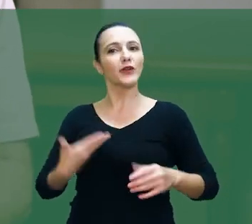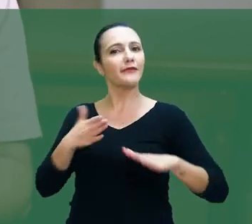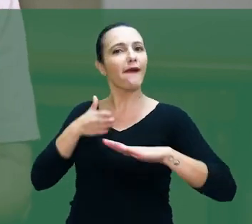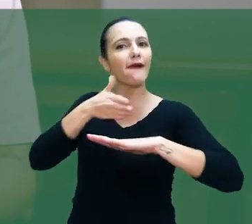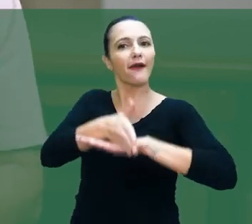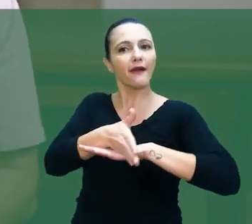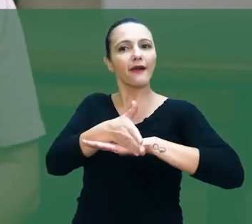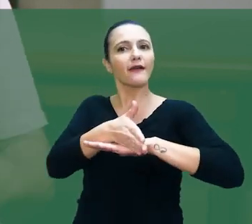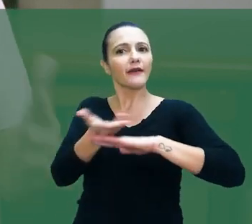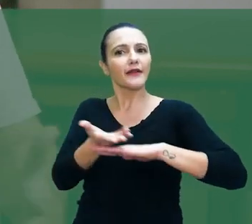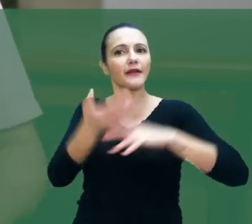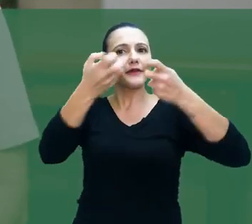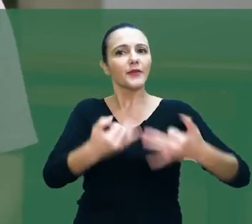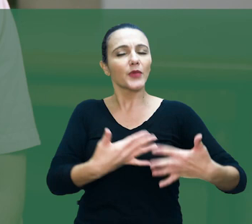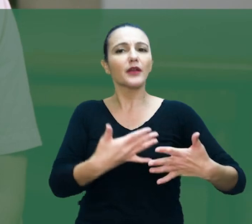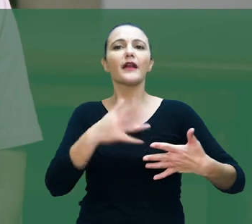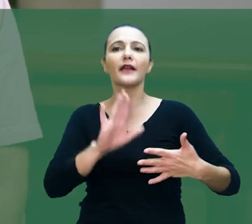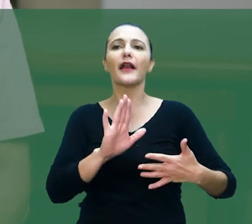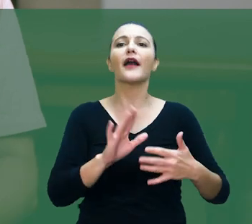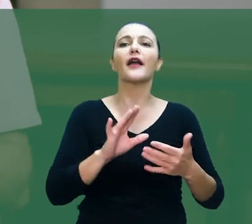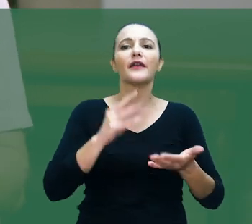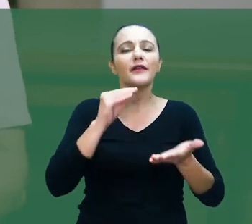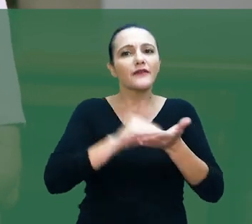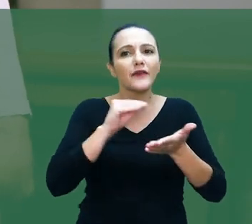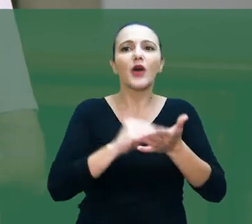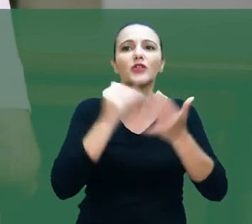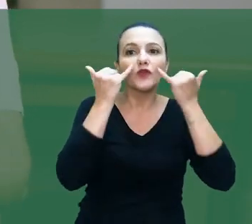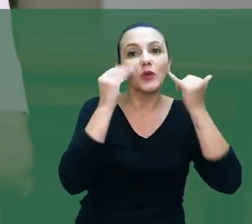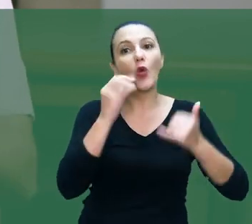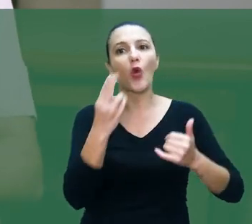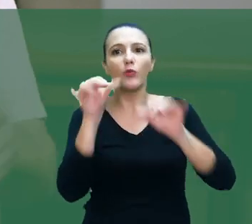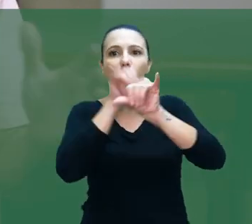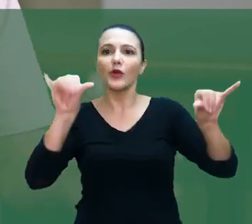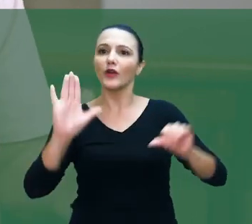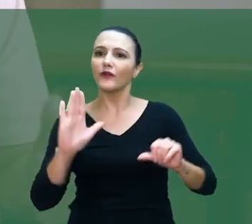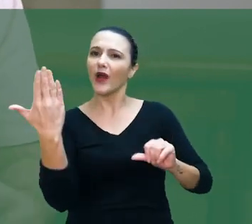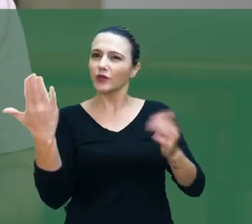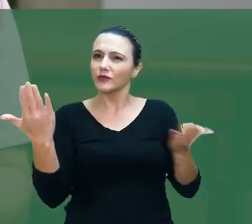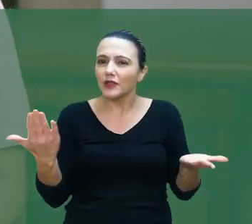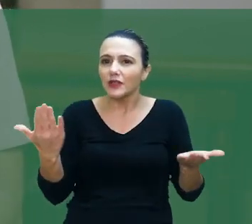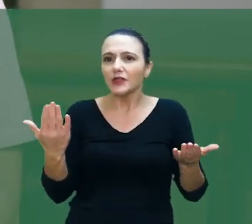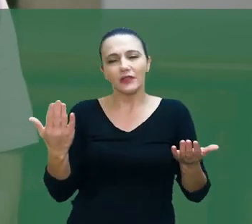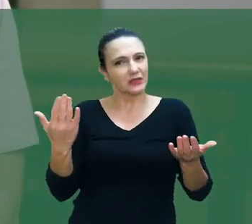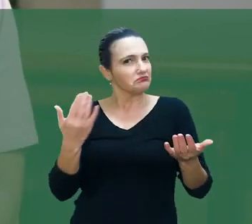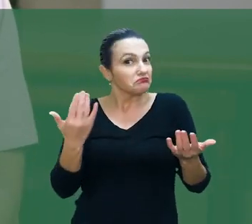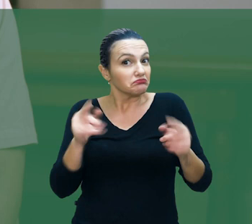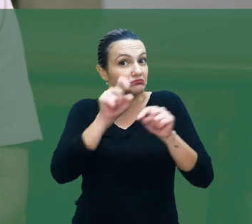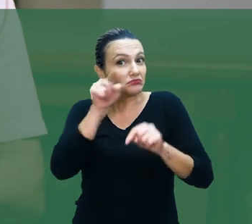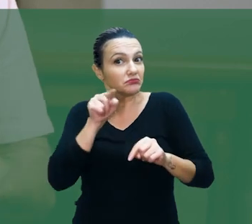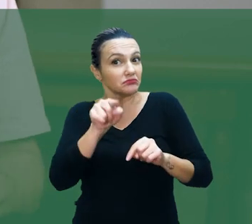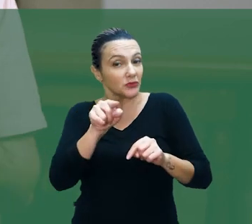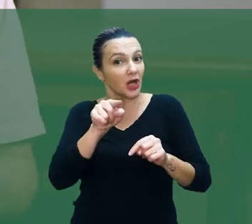por exemplo, o que é desinformação, o que é notícia falsa, será que a gente não estaria se aproximando de maneira até meio